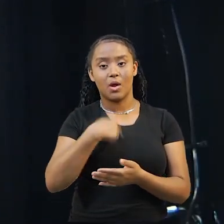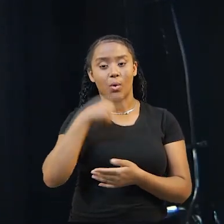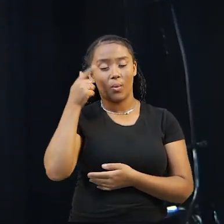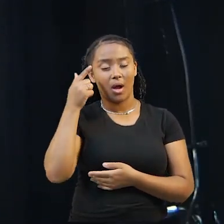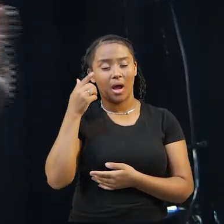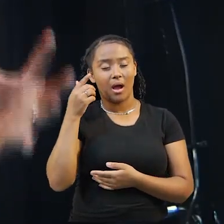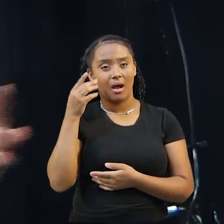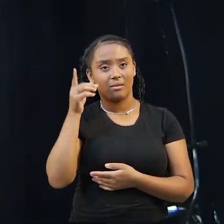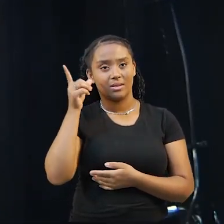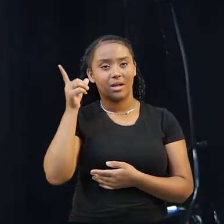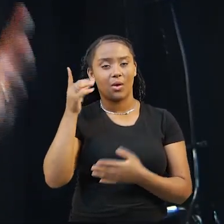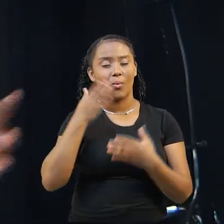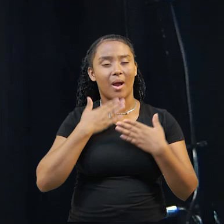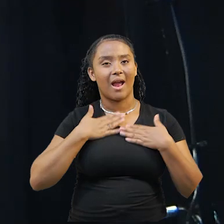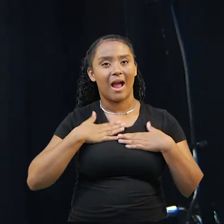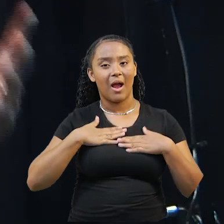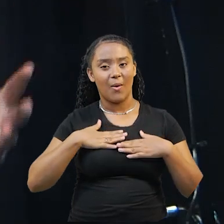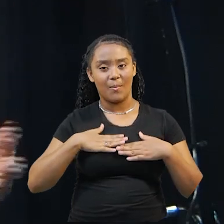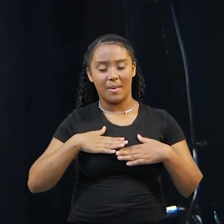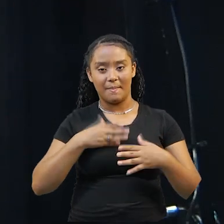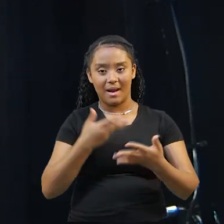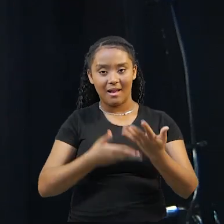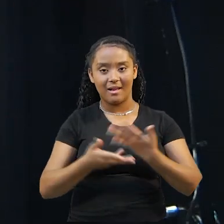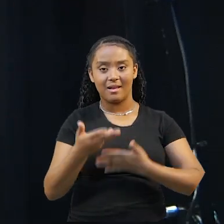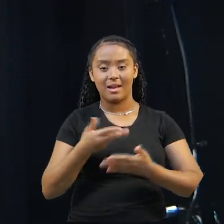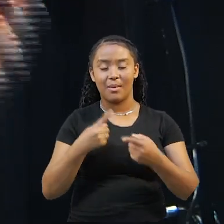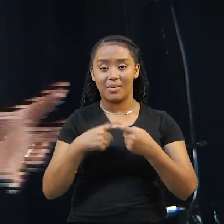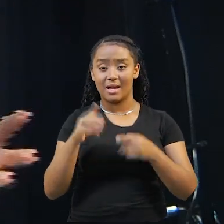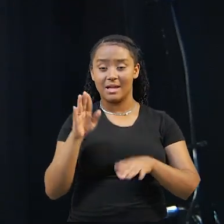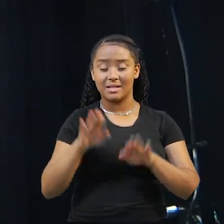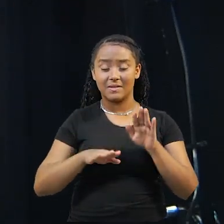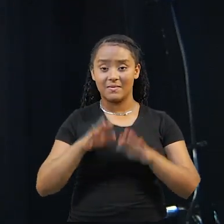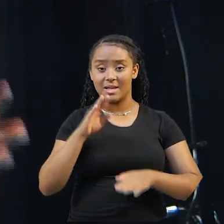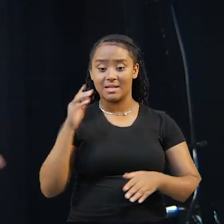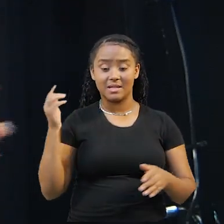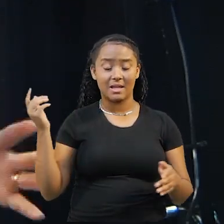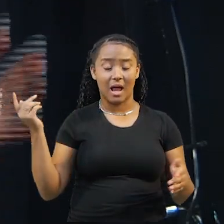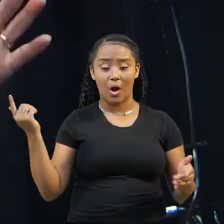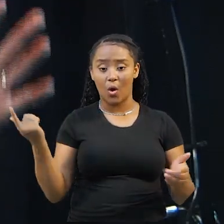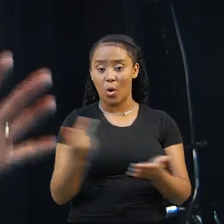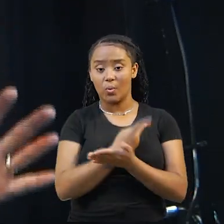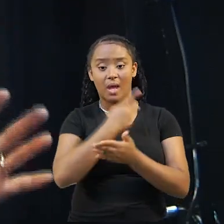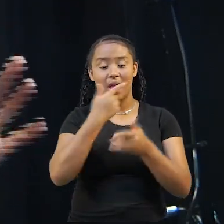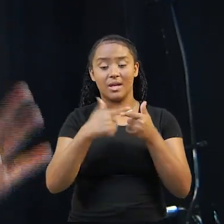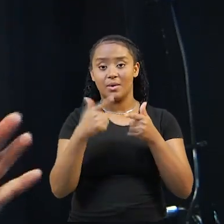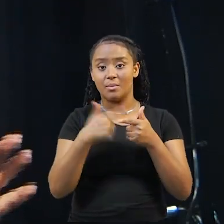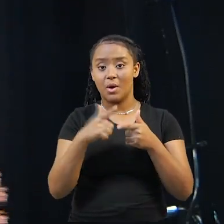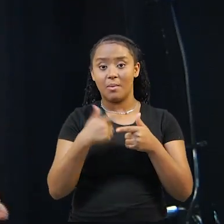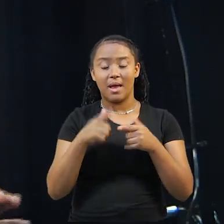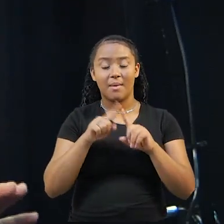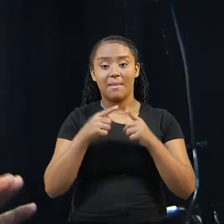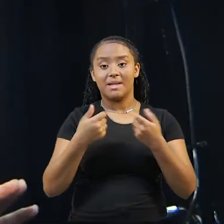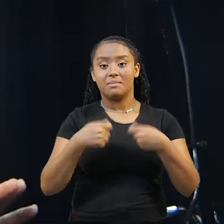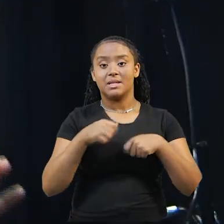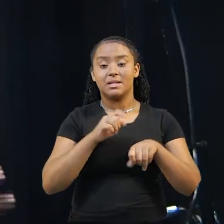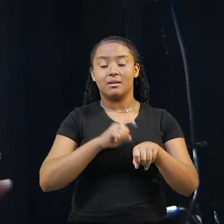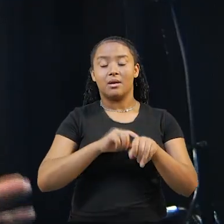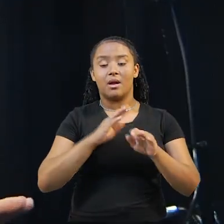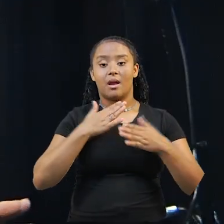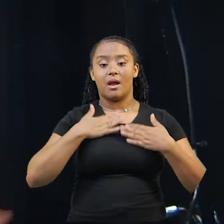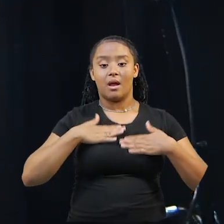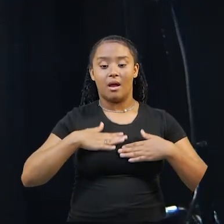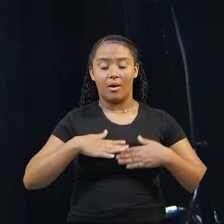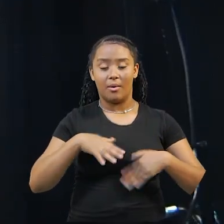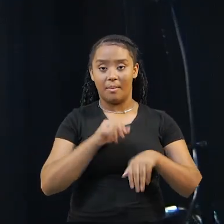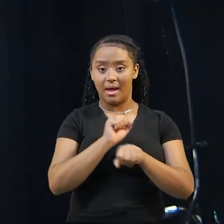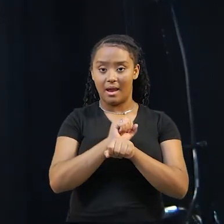chegam, né, de um jeito muito é rápido ou muito atribulado, e aí ter calma de parar e pensar e